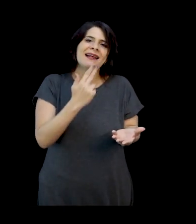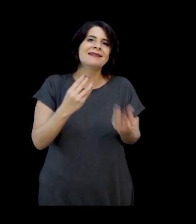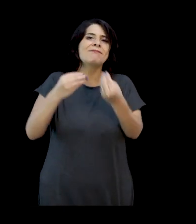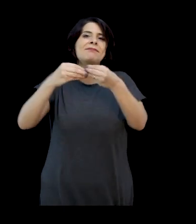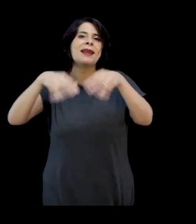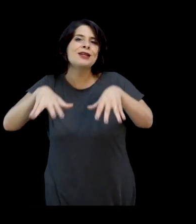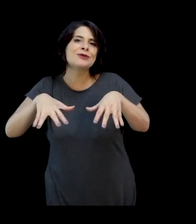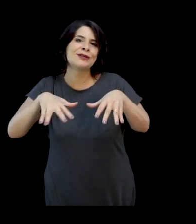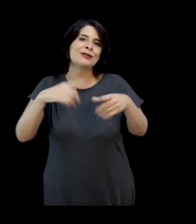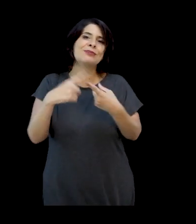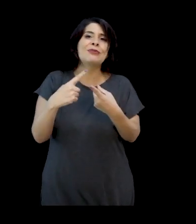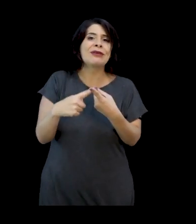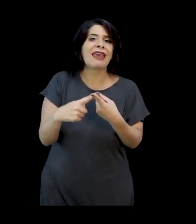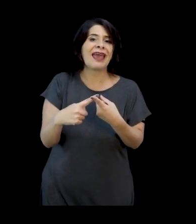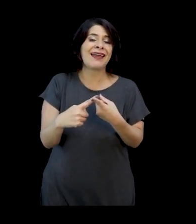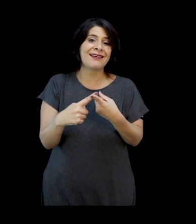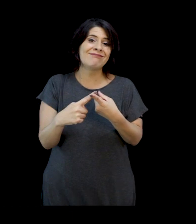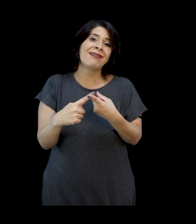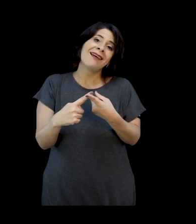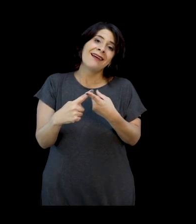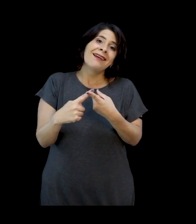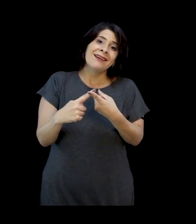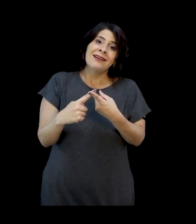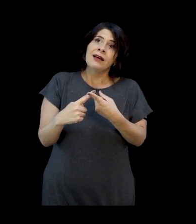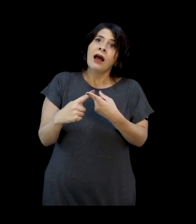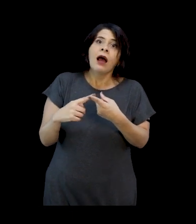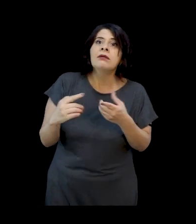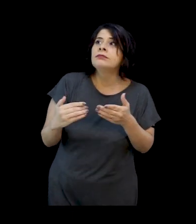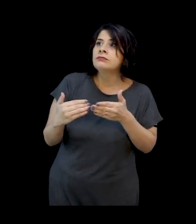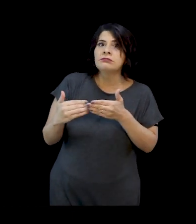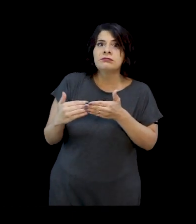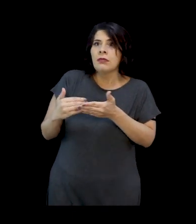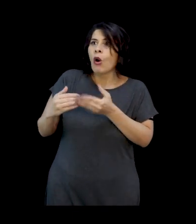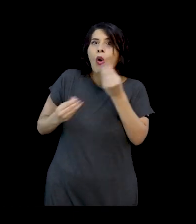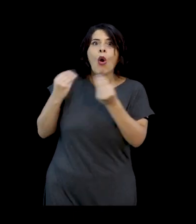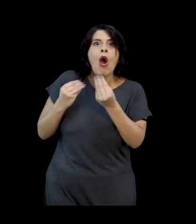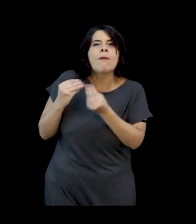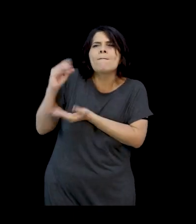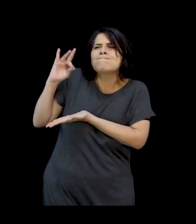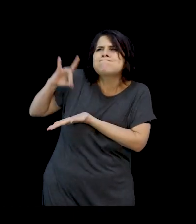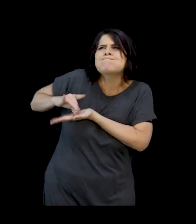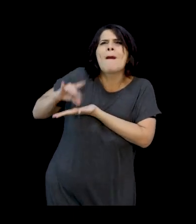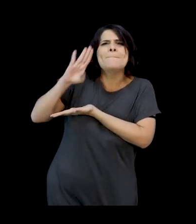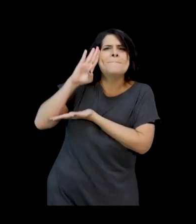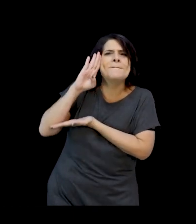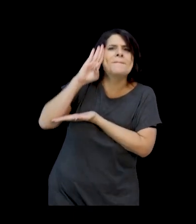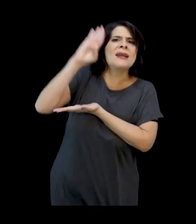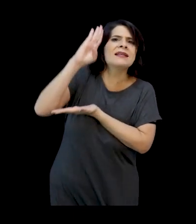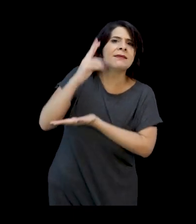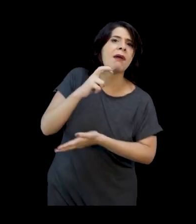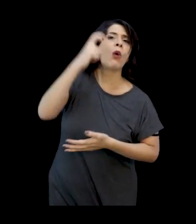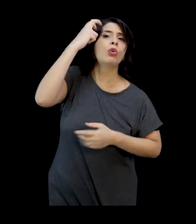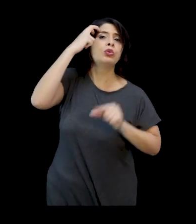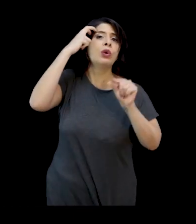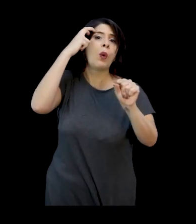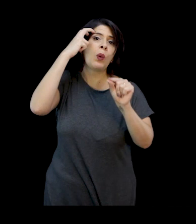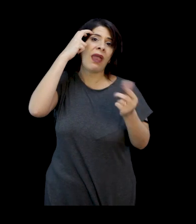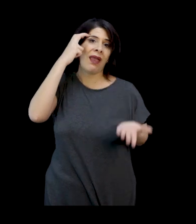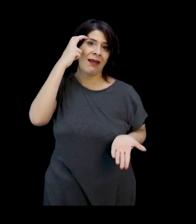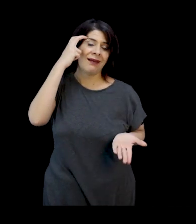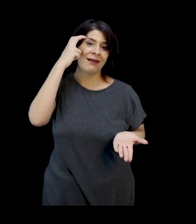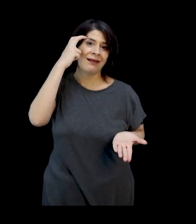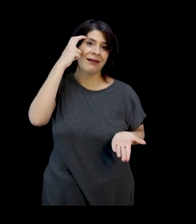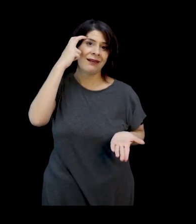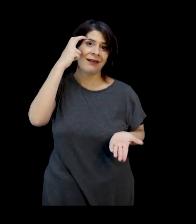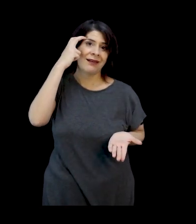justamente o traço inicial da cultura, que é responder a uma demanda subjetiva